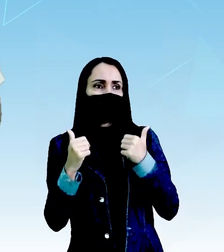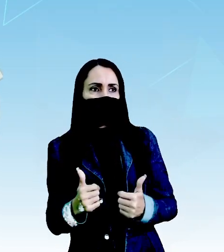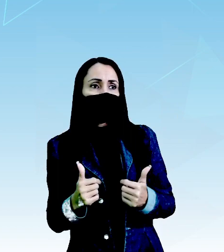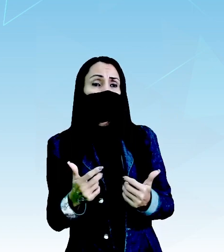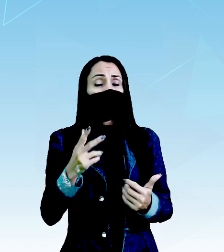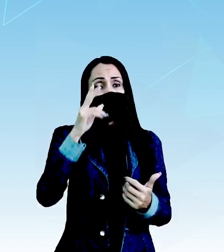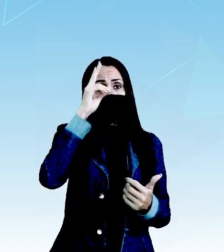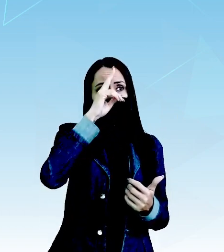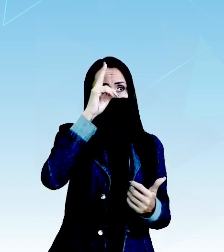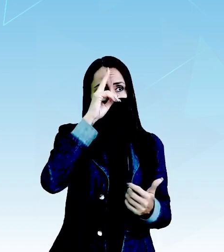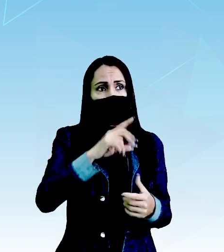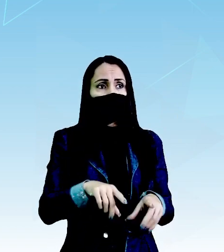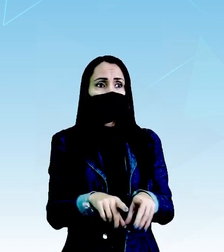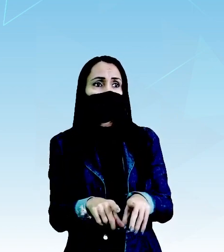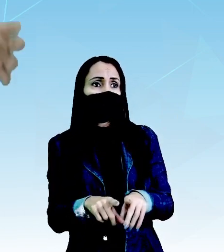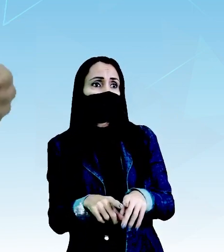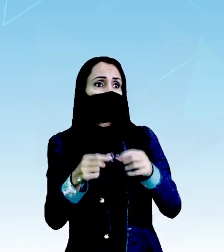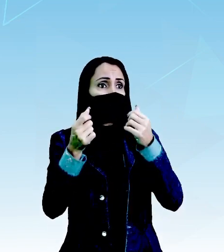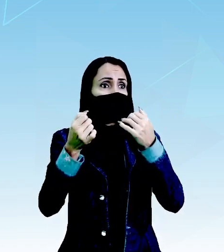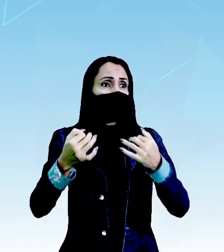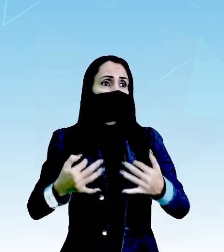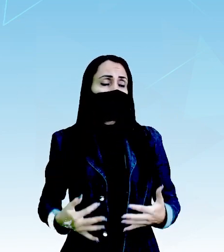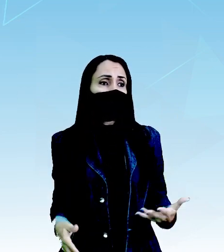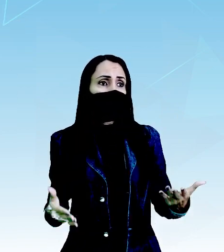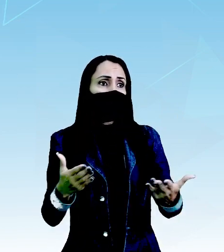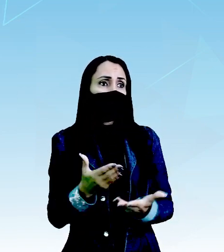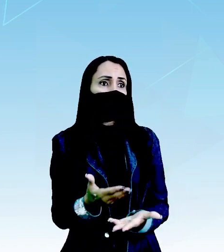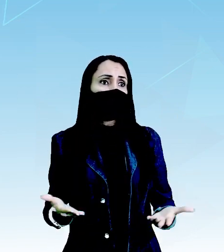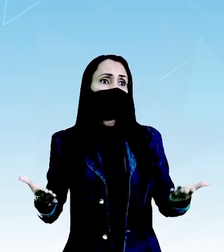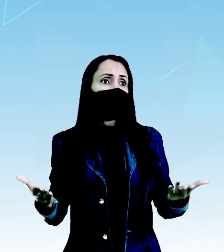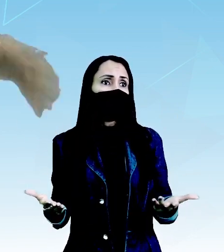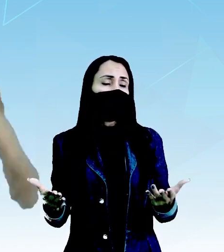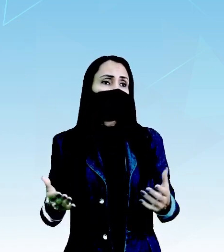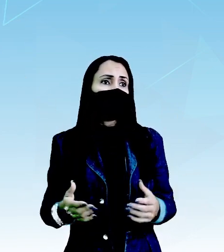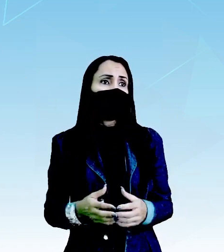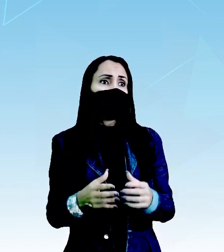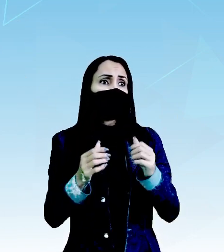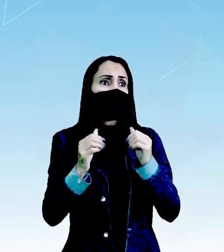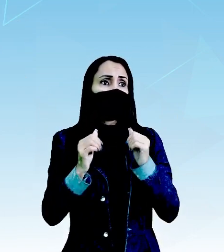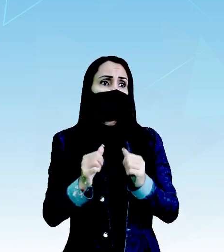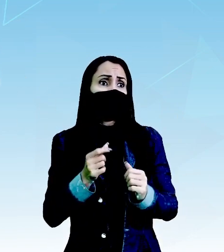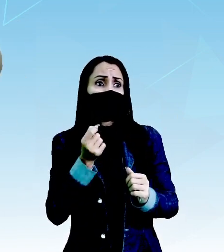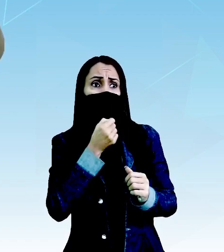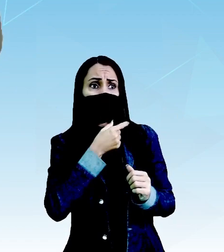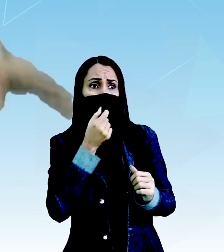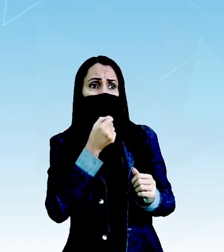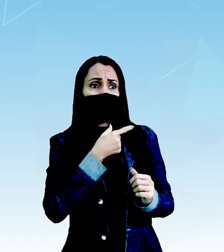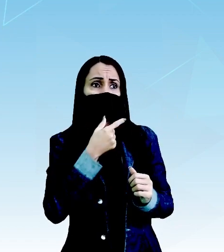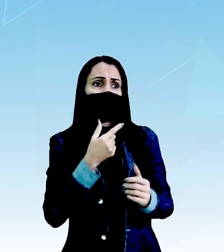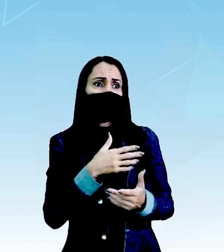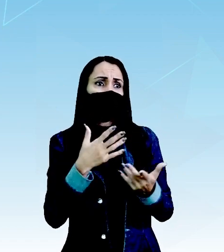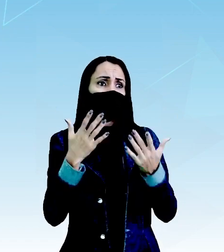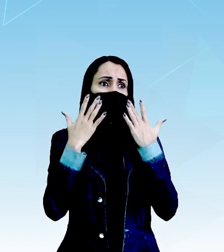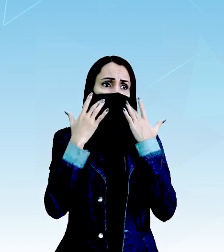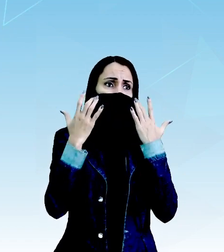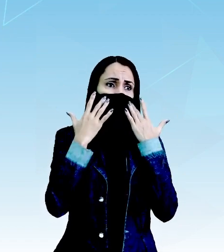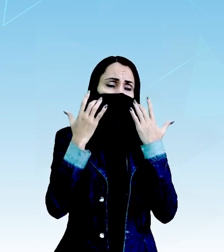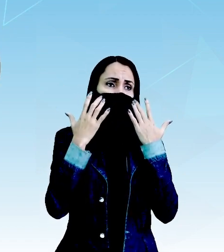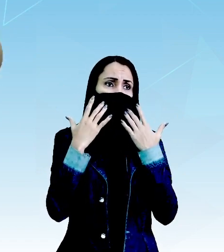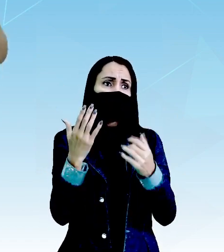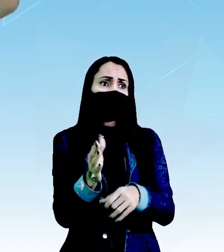disso. Lembra quando eu falei a vocês que o riso, o humor, ele pode ser numa piada, em uma anedota, no teatro, no